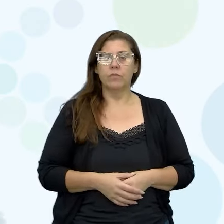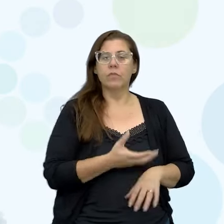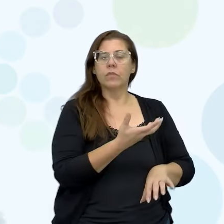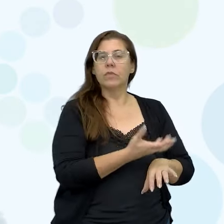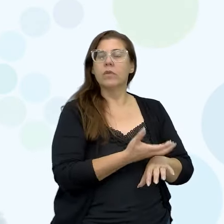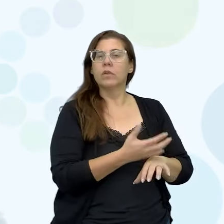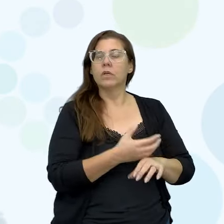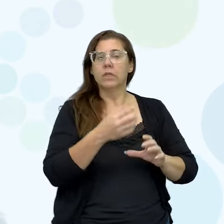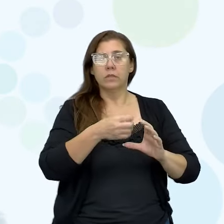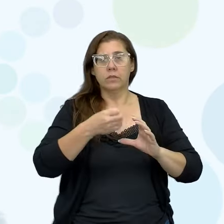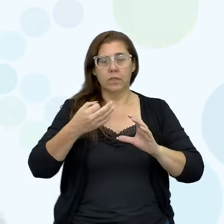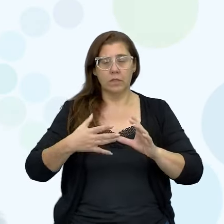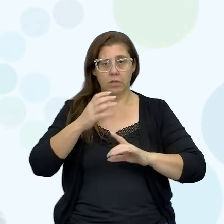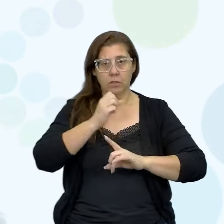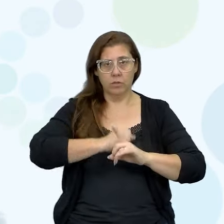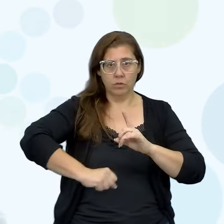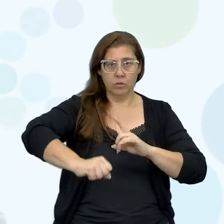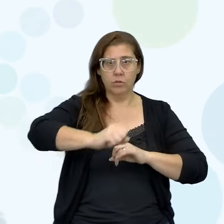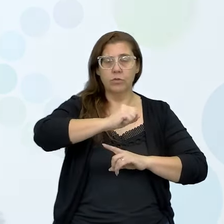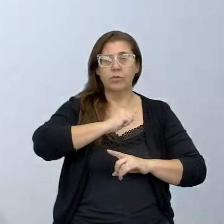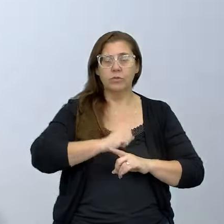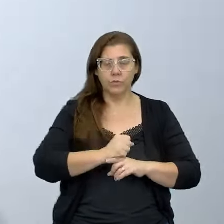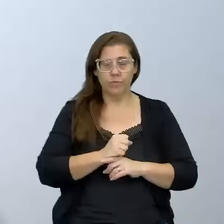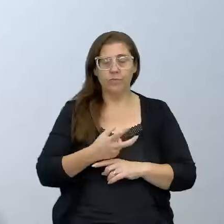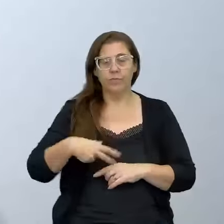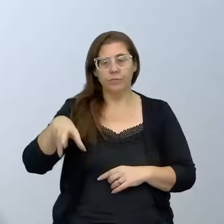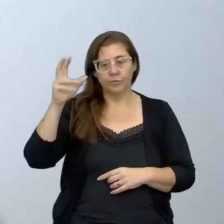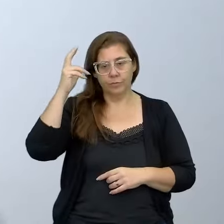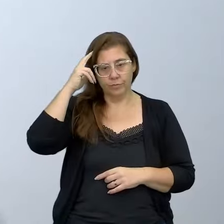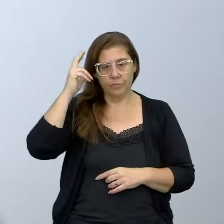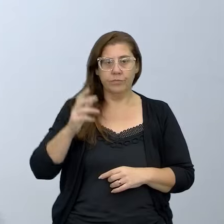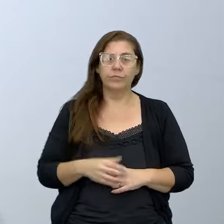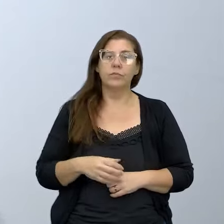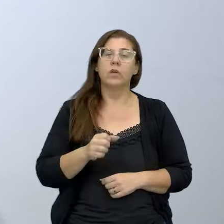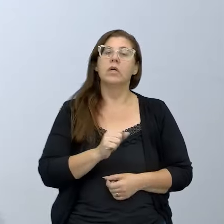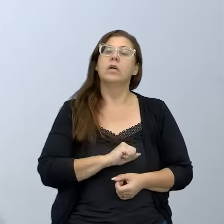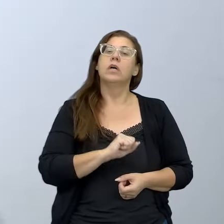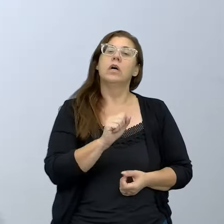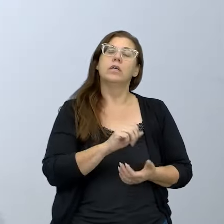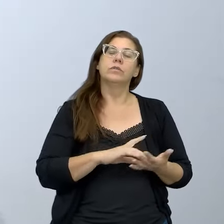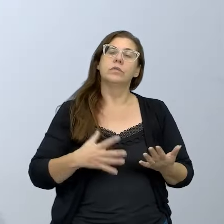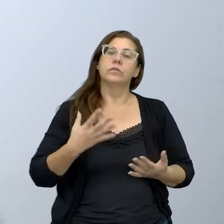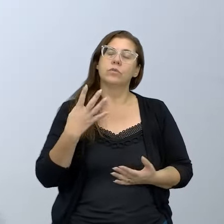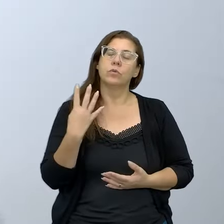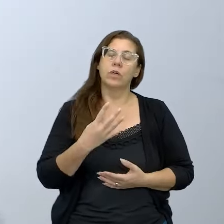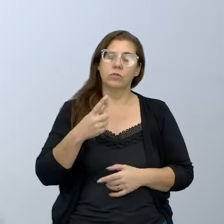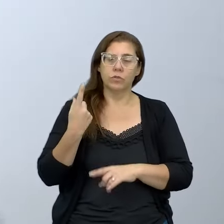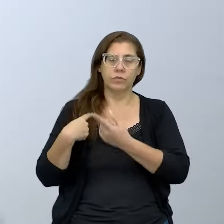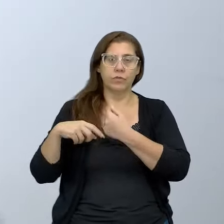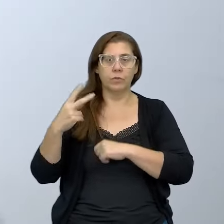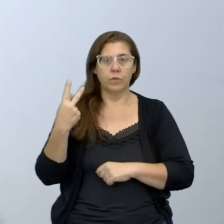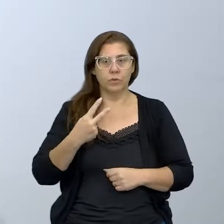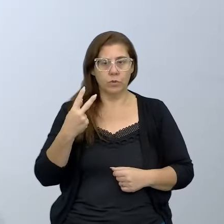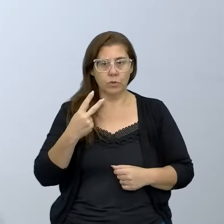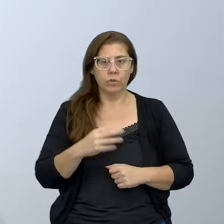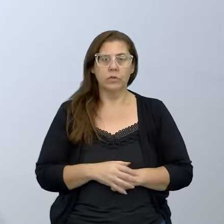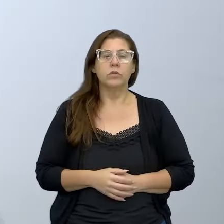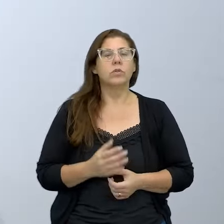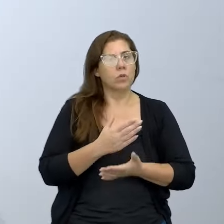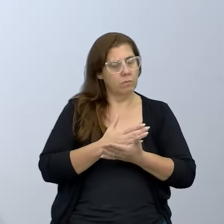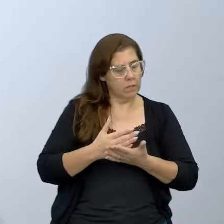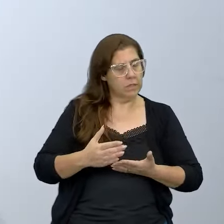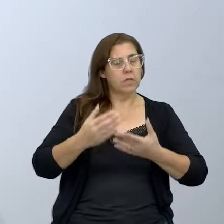os aspectos socioculturais da alimentação. A gente está na atividade 4, desenvolvimento 2, então a gente começou o desenvolvimento